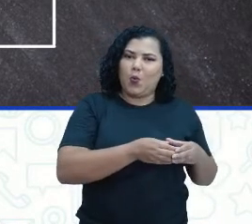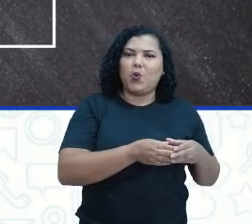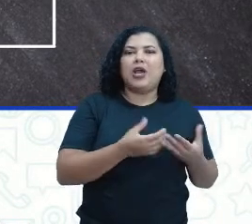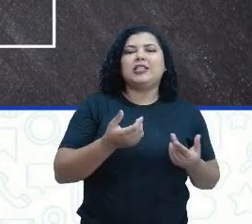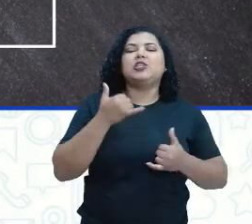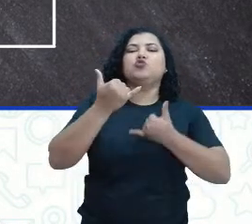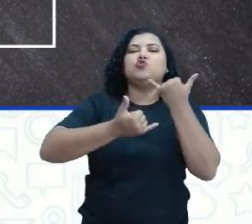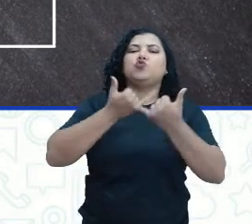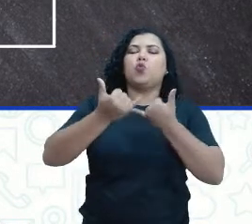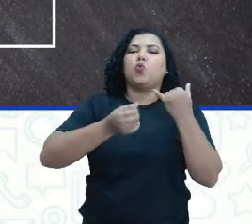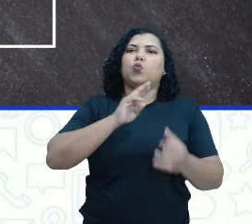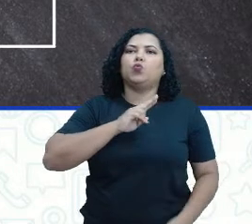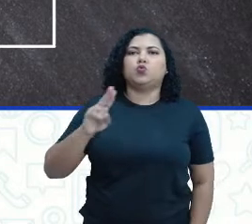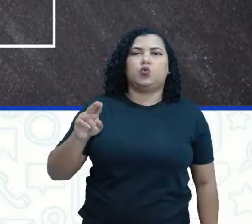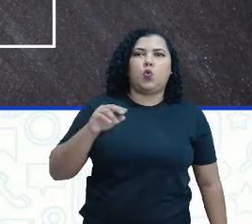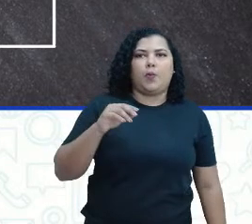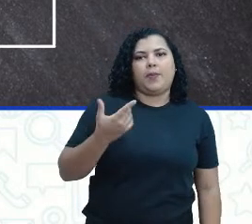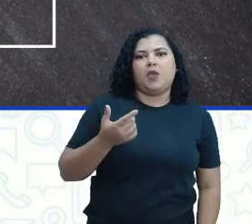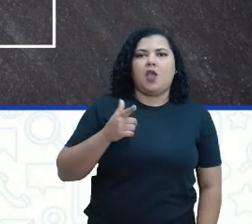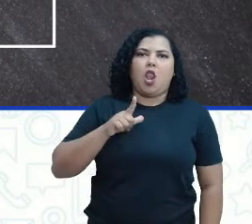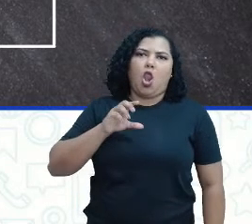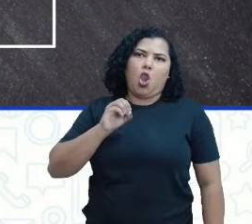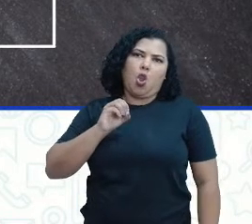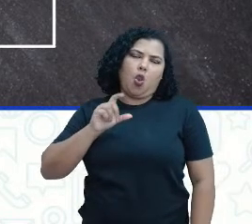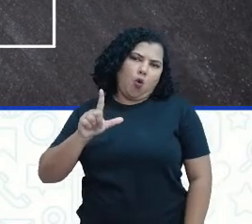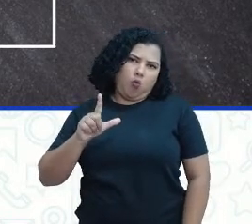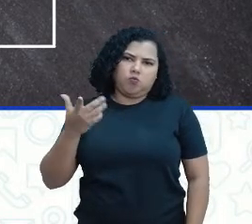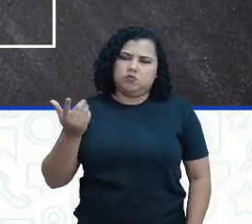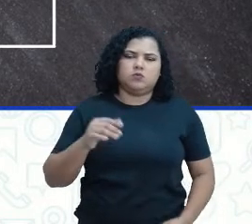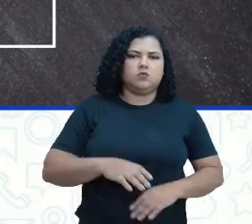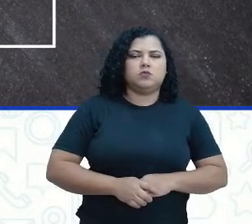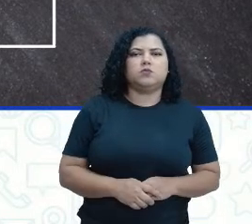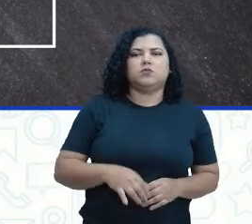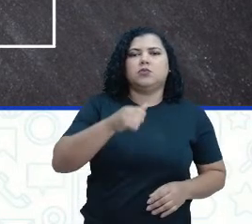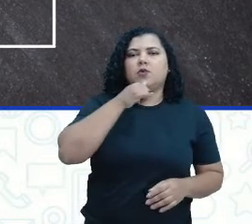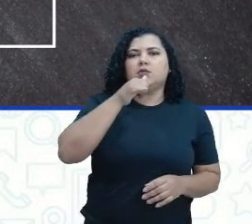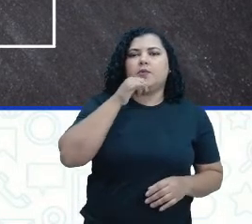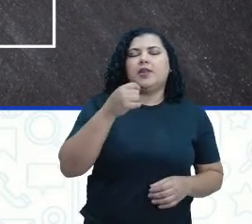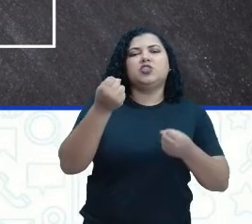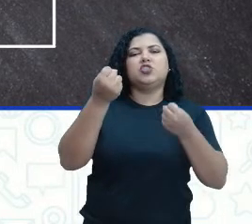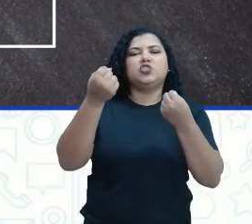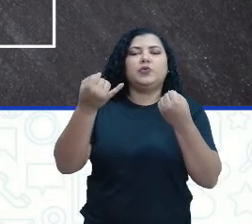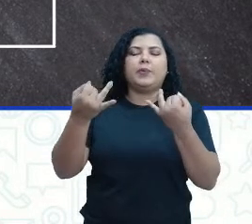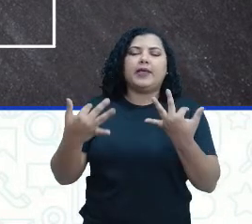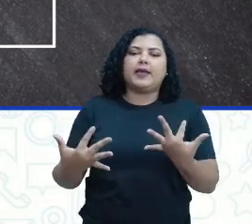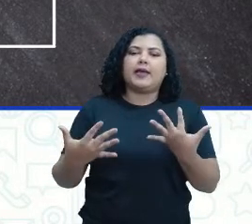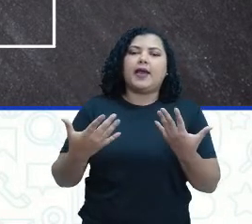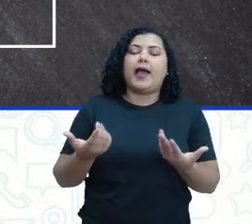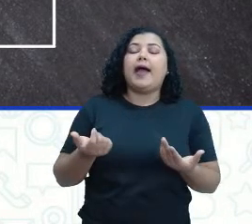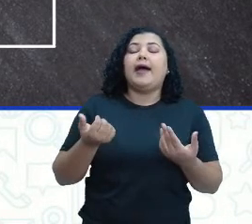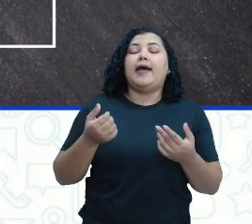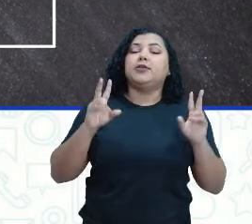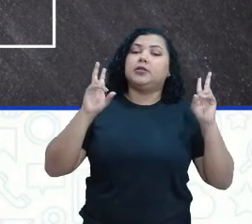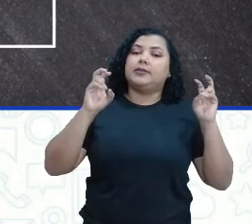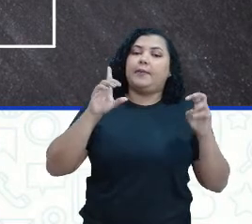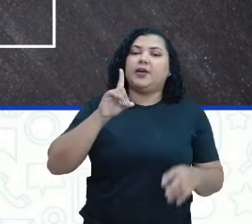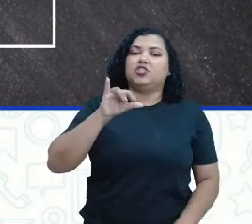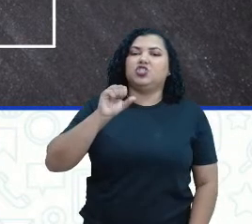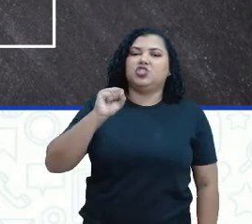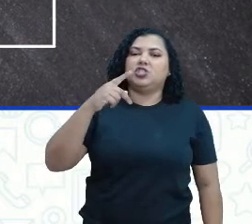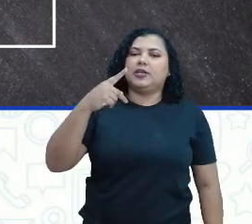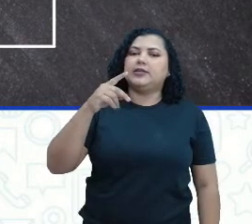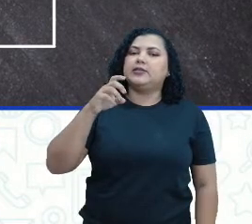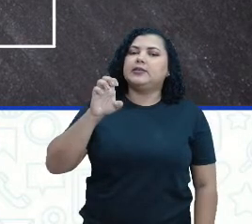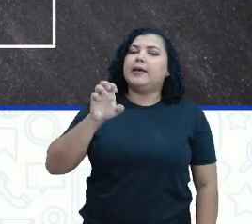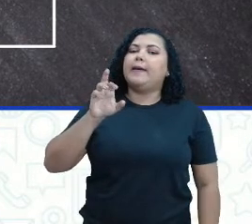preocupou em observar essas pontuações para falar das medidas de tendência central, e agora a gente vai falar da dispersão. Então, veja,